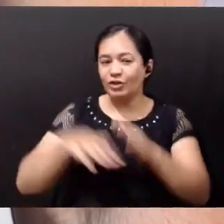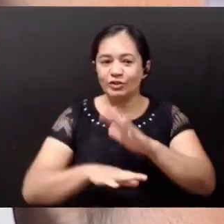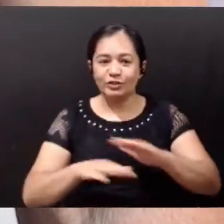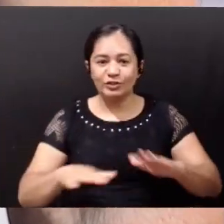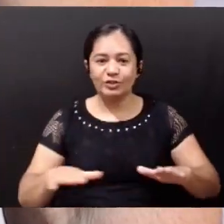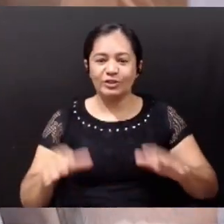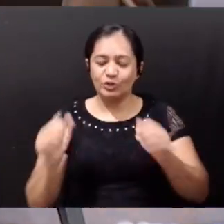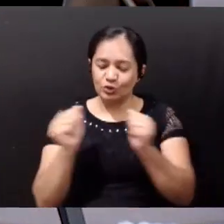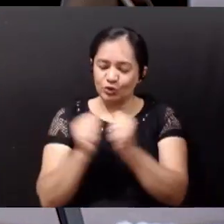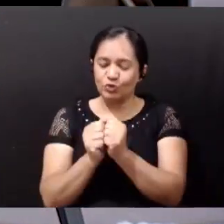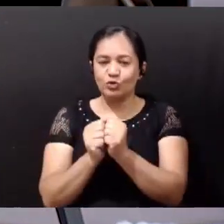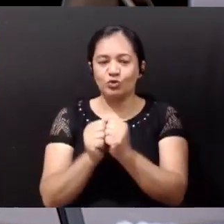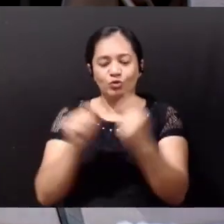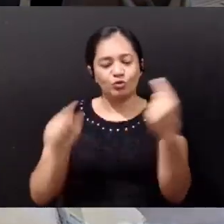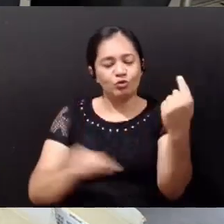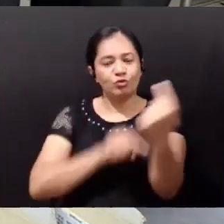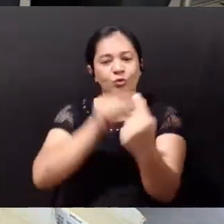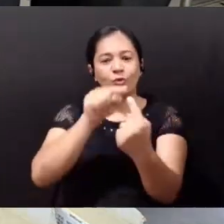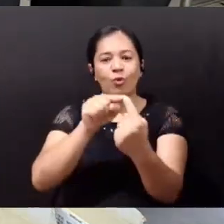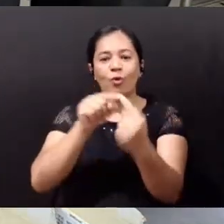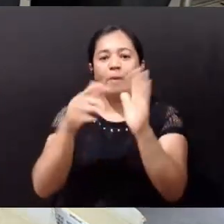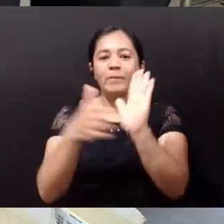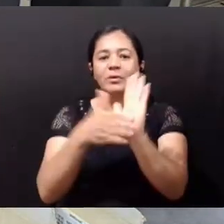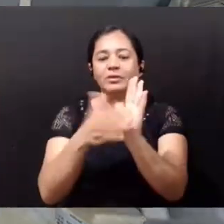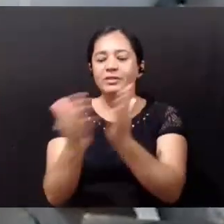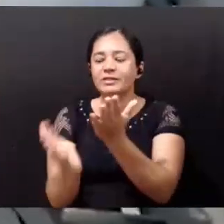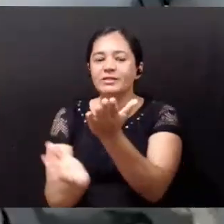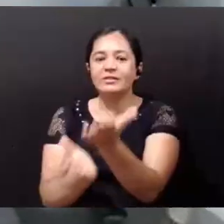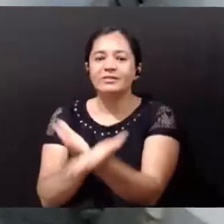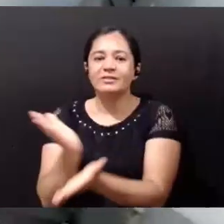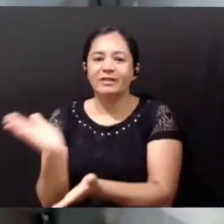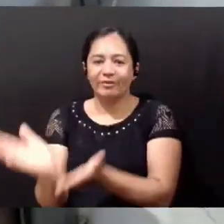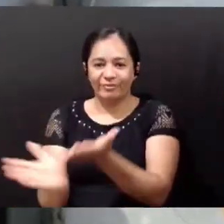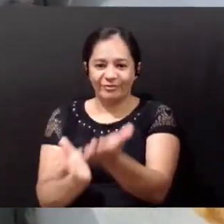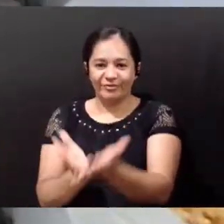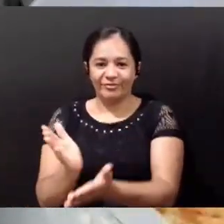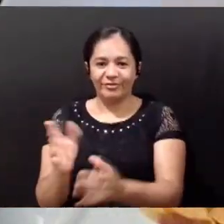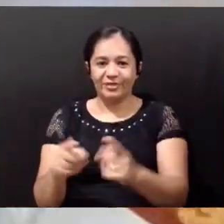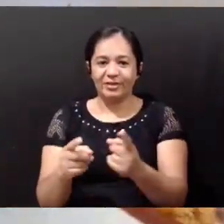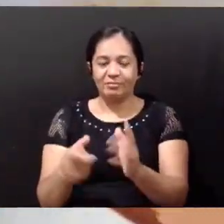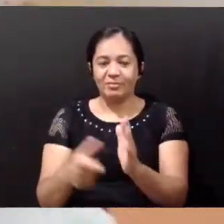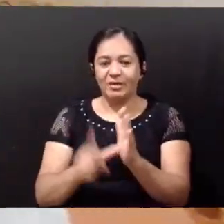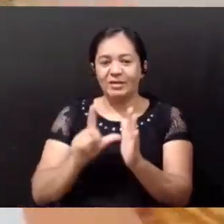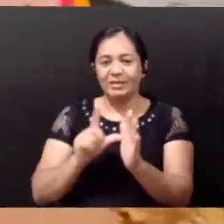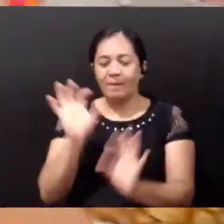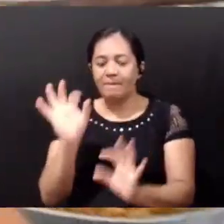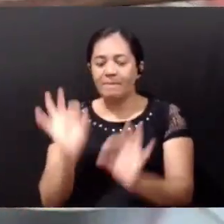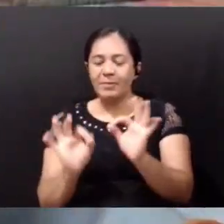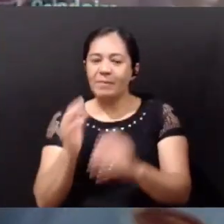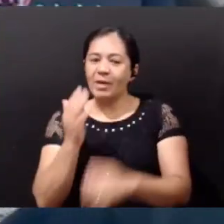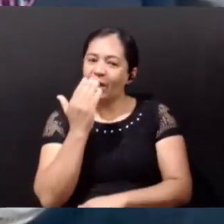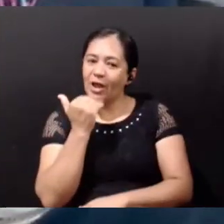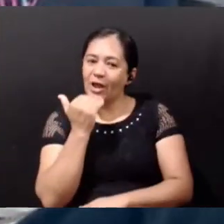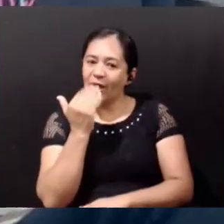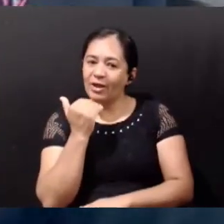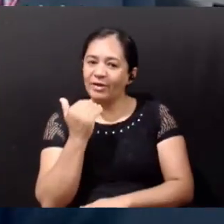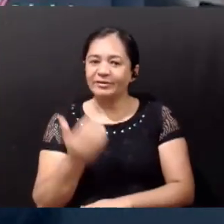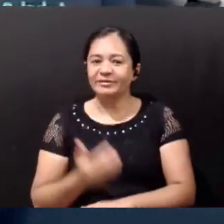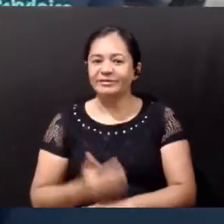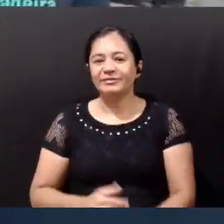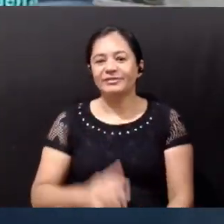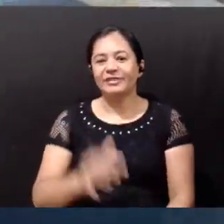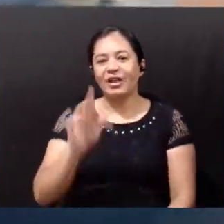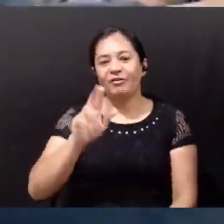só propósito: servir. Mais cedo, um mutirão preparou o menu. Estrogonofe de frango acompanhado